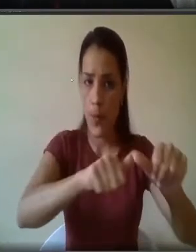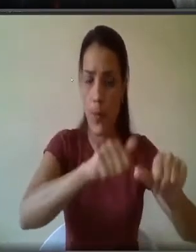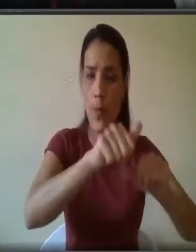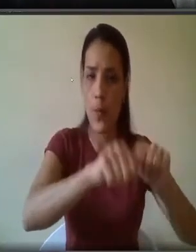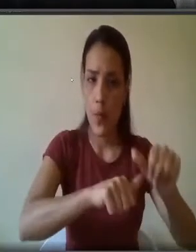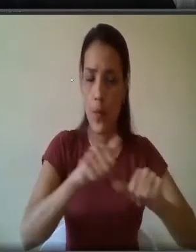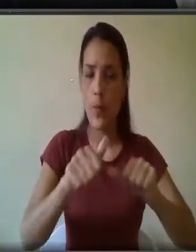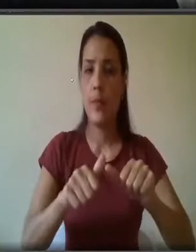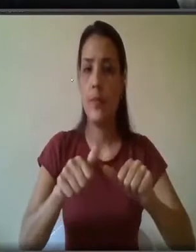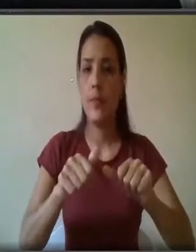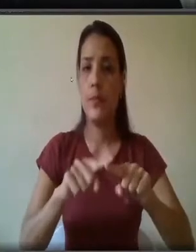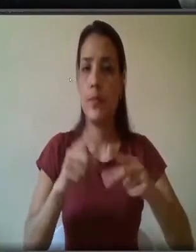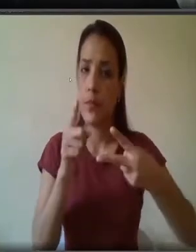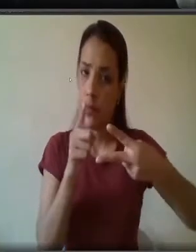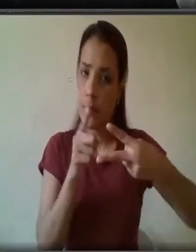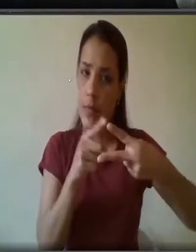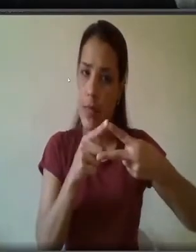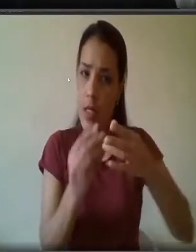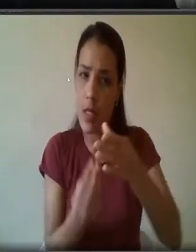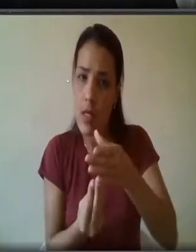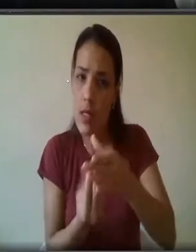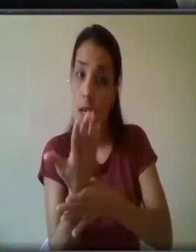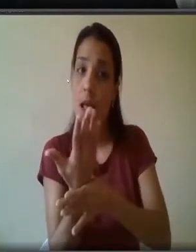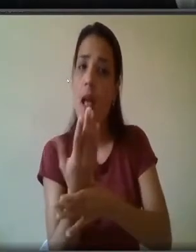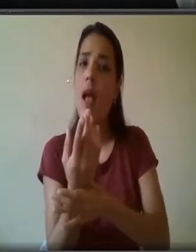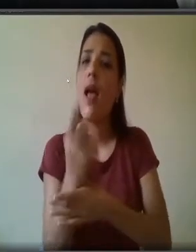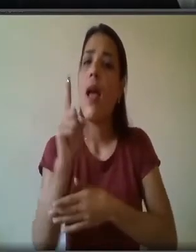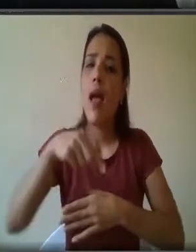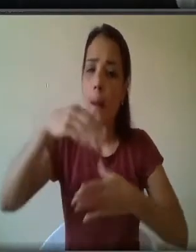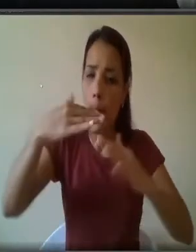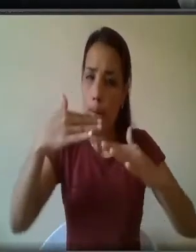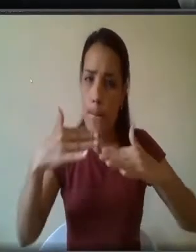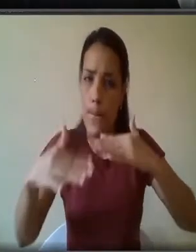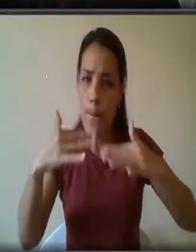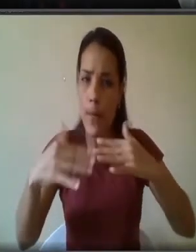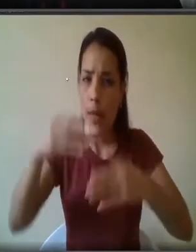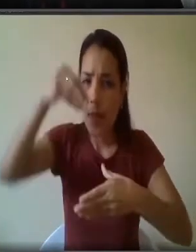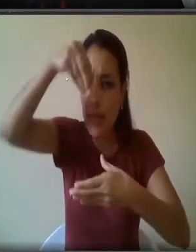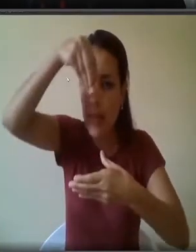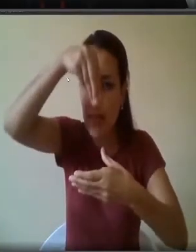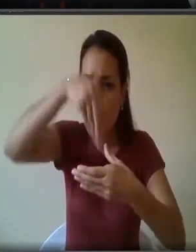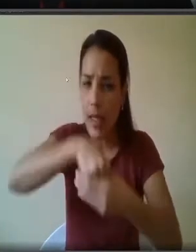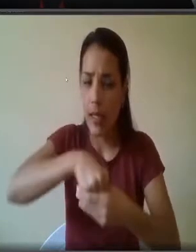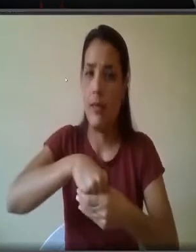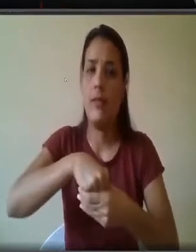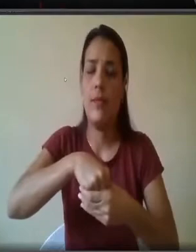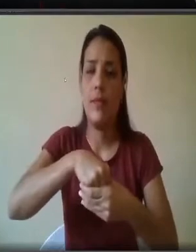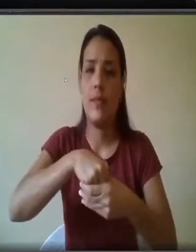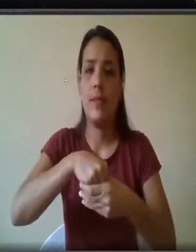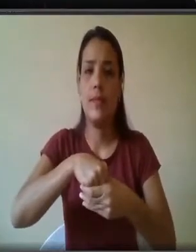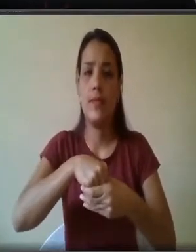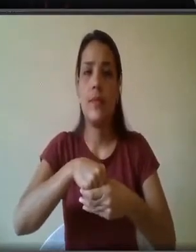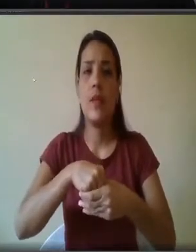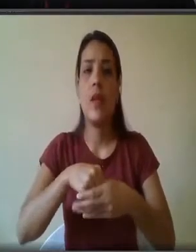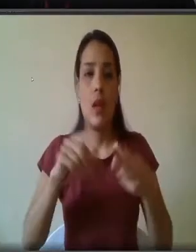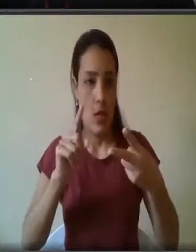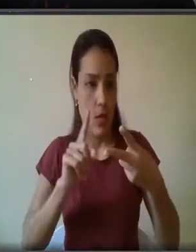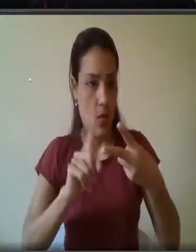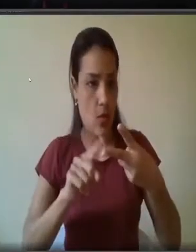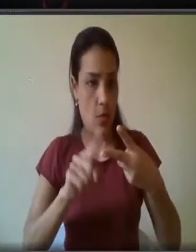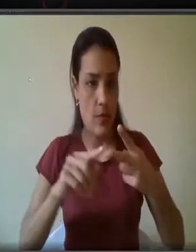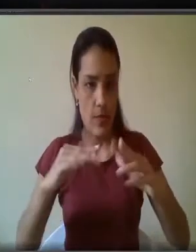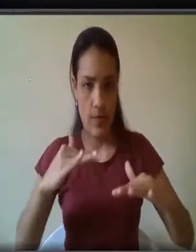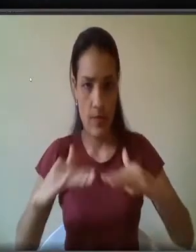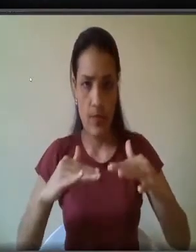cria, a gente chama de movimento interno, ou agente interno, ou agentes endógenos. O movimento que